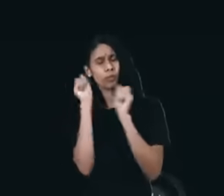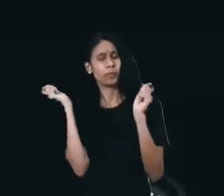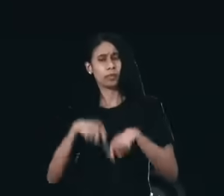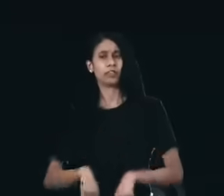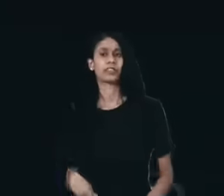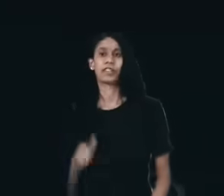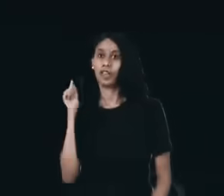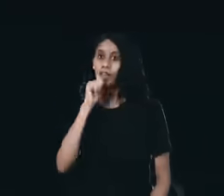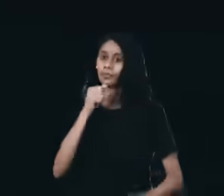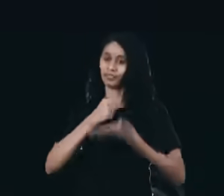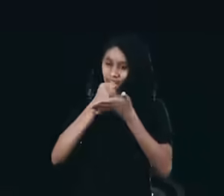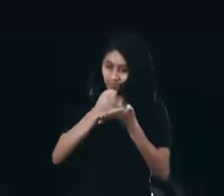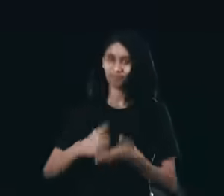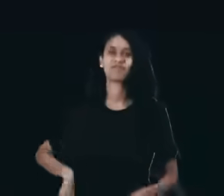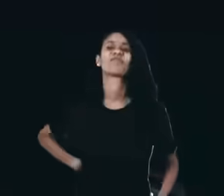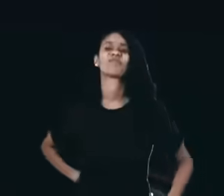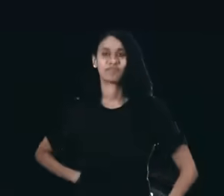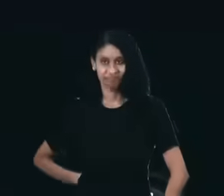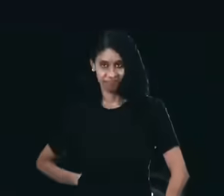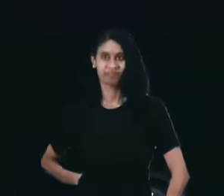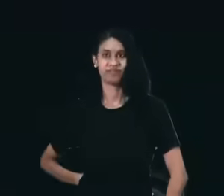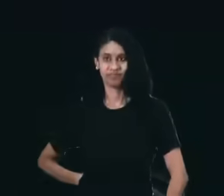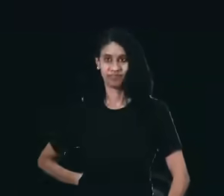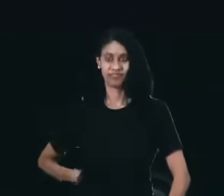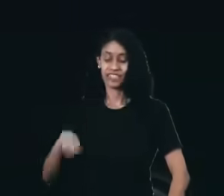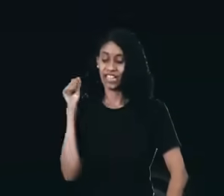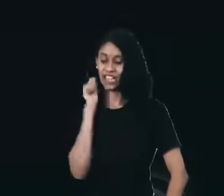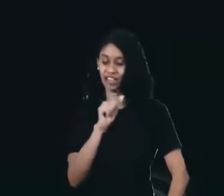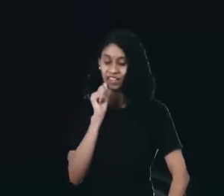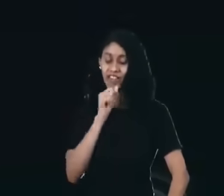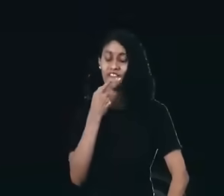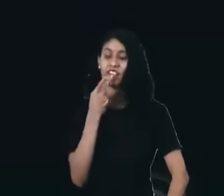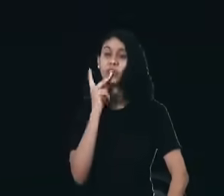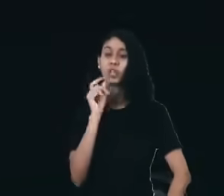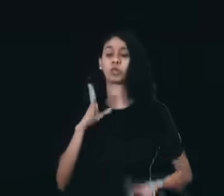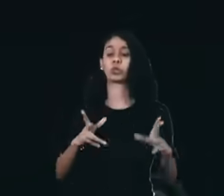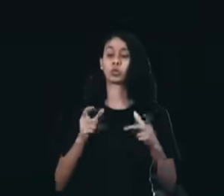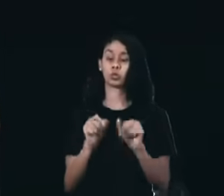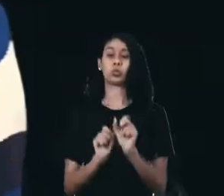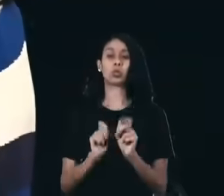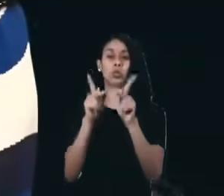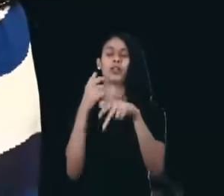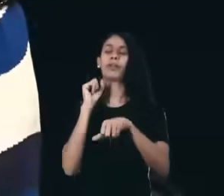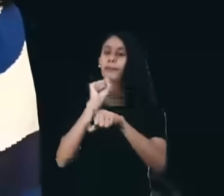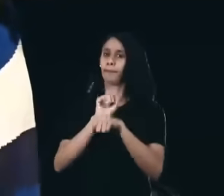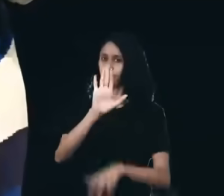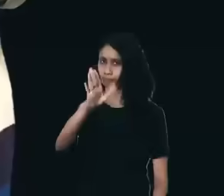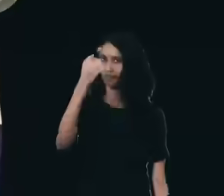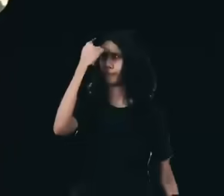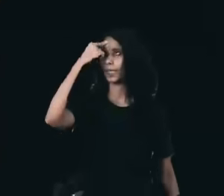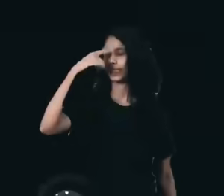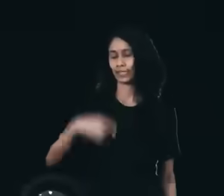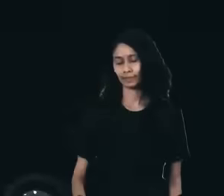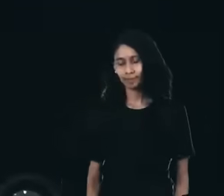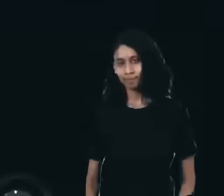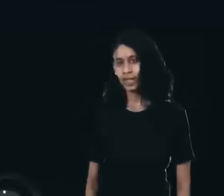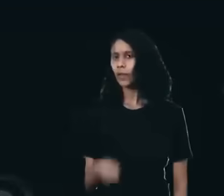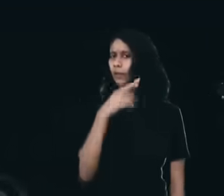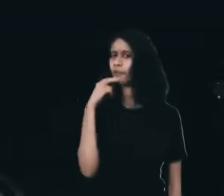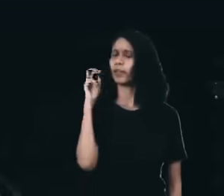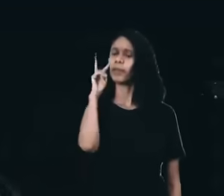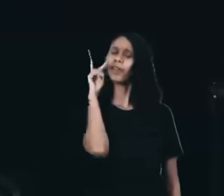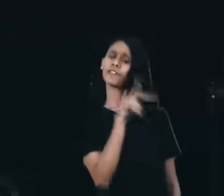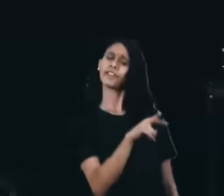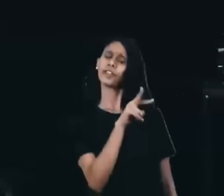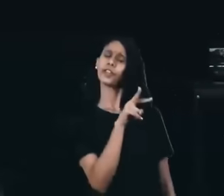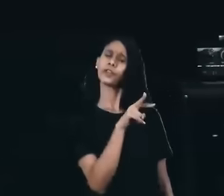era generosa. Ela disse assim, tem tudo preparado. Agora para comigo e pensa. Quando Rebeca olhou para Eliezer